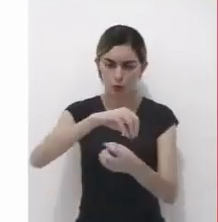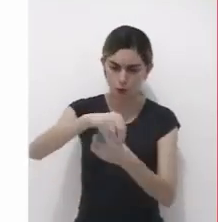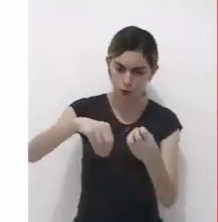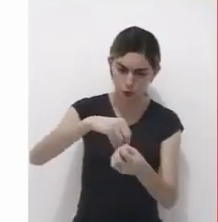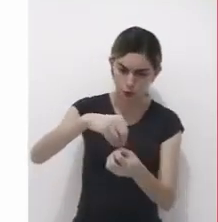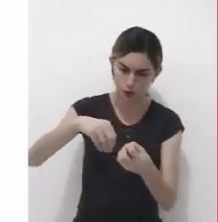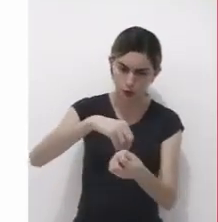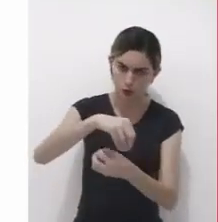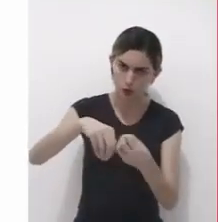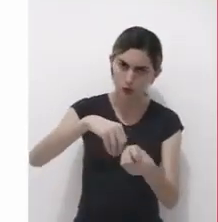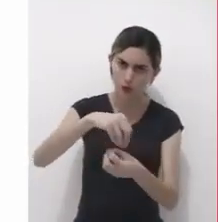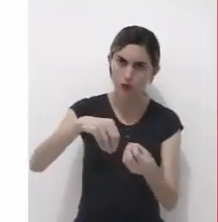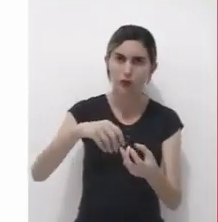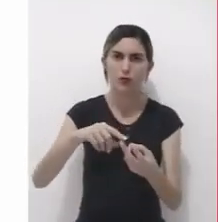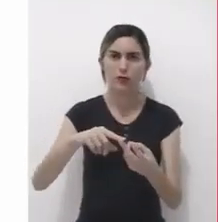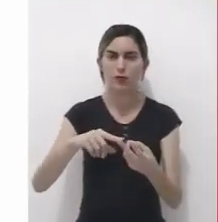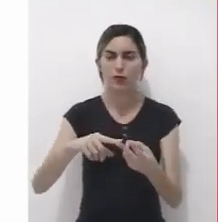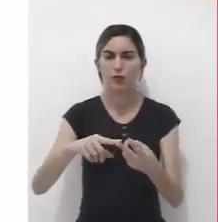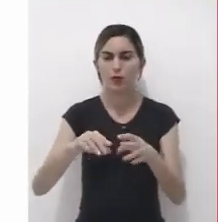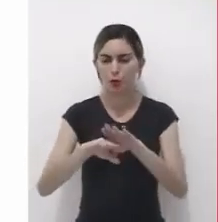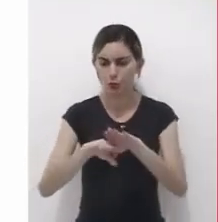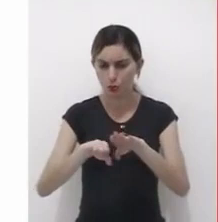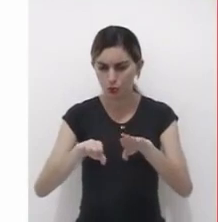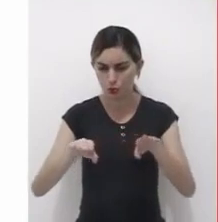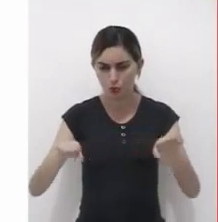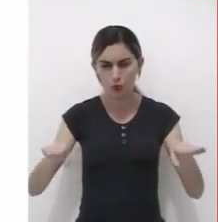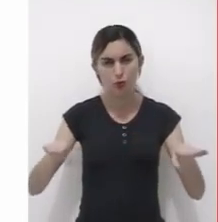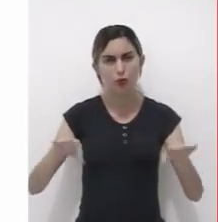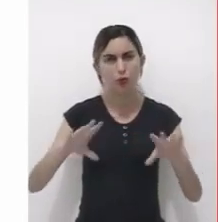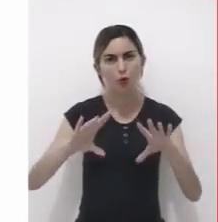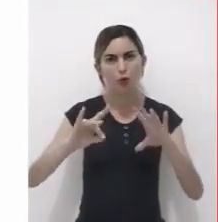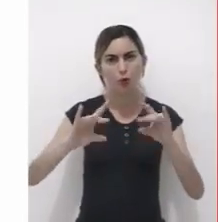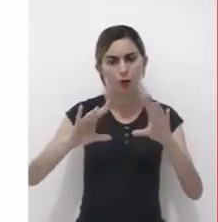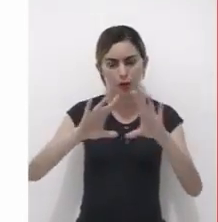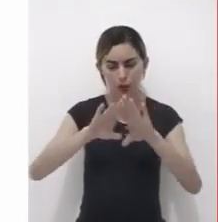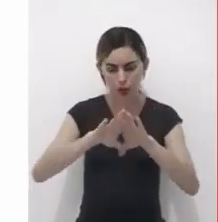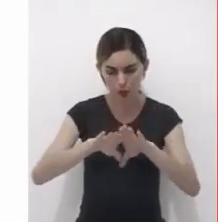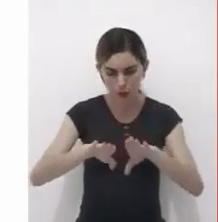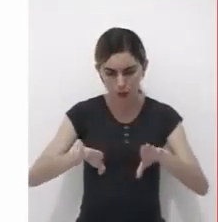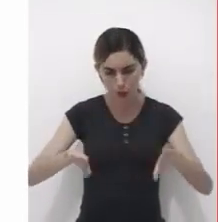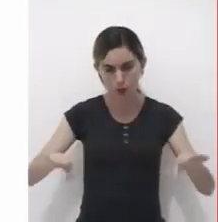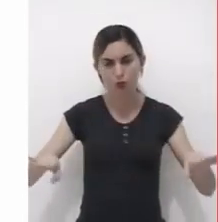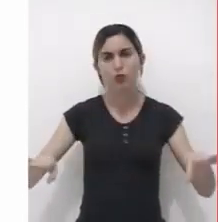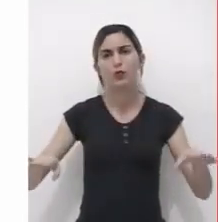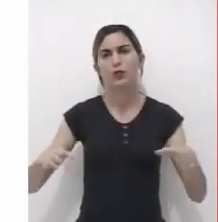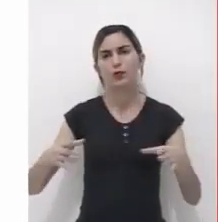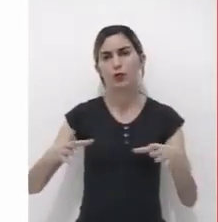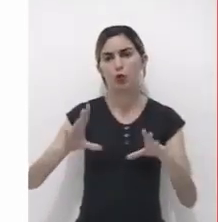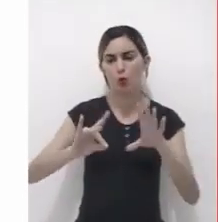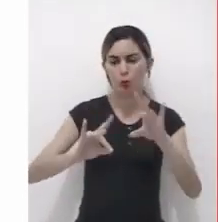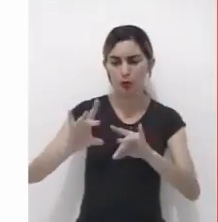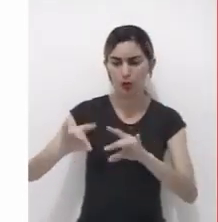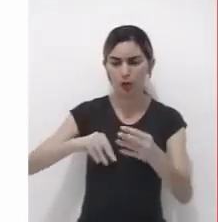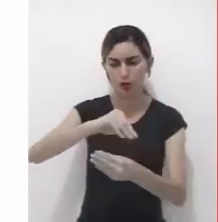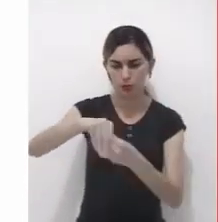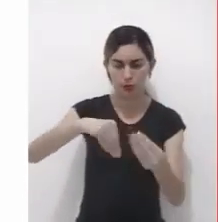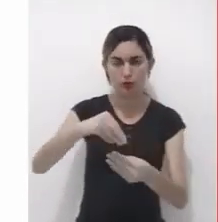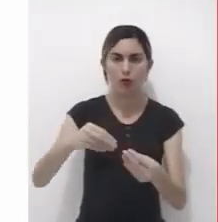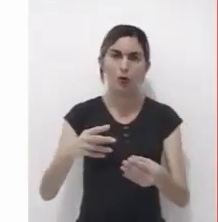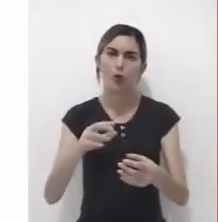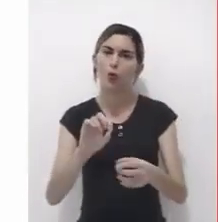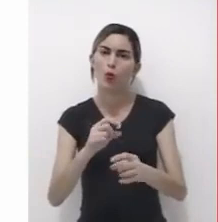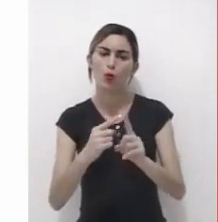dos reagentes, em relação à superfície de contato entre os reagentes, em relação